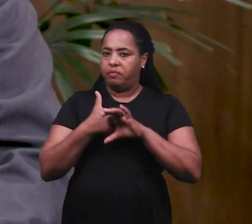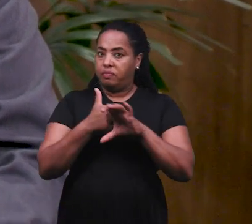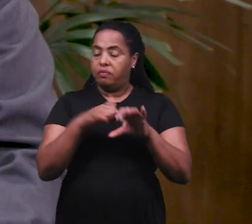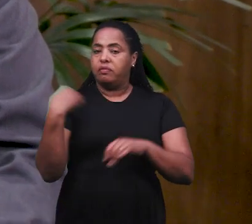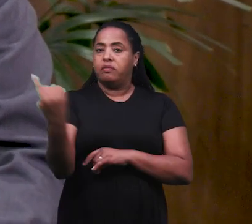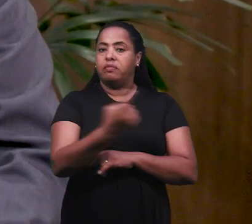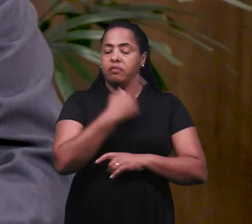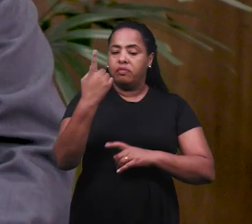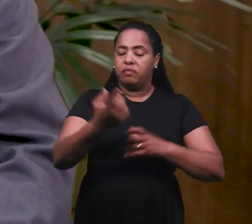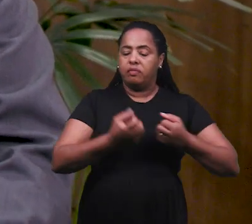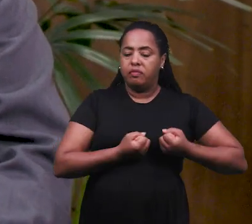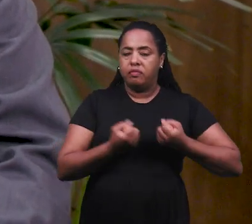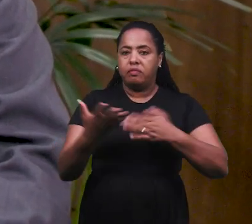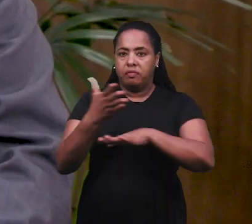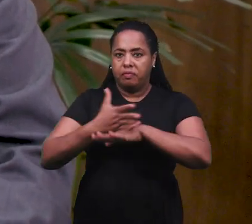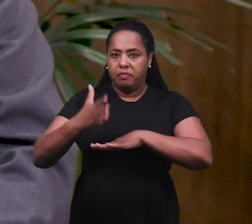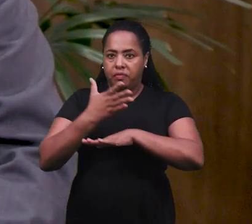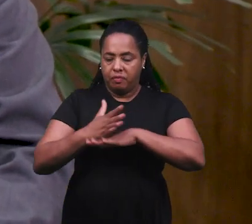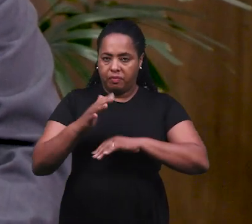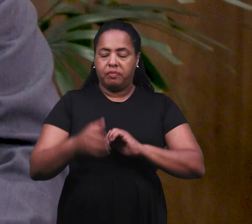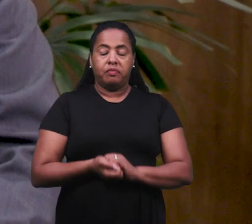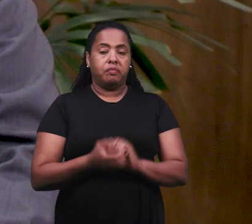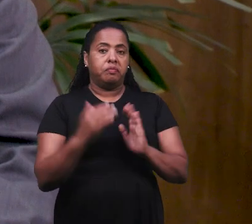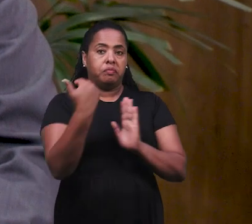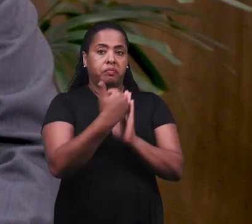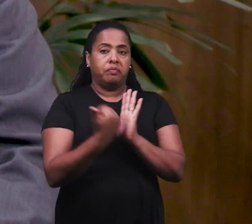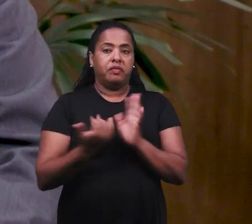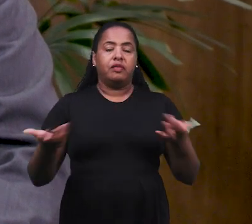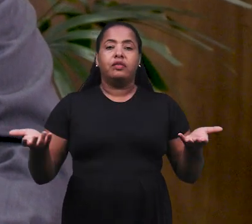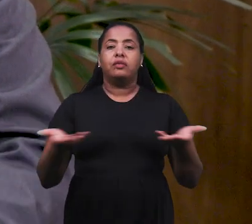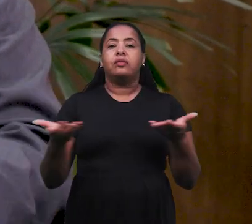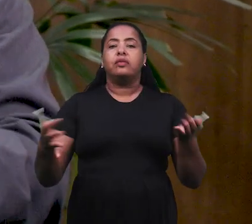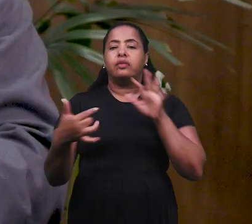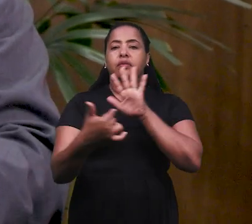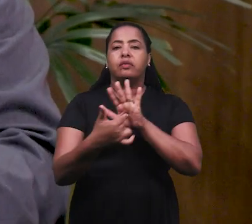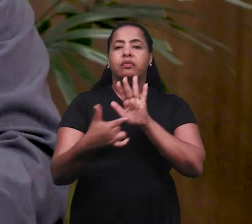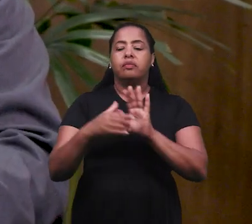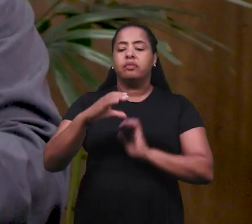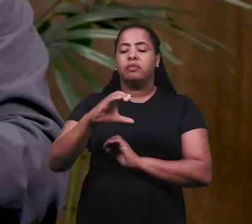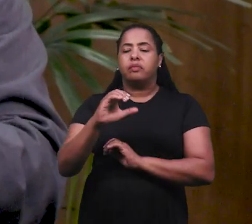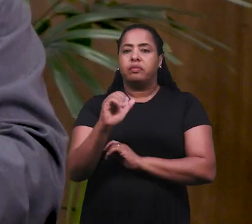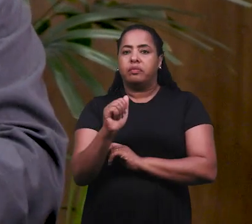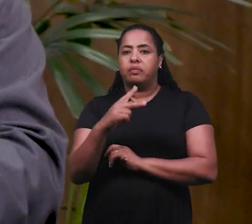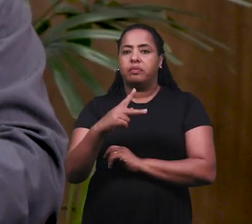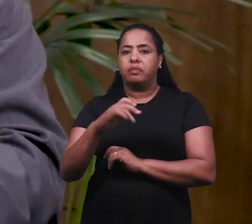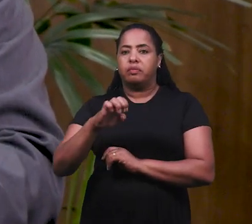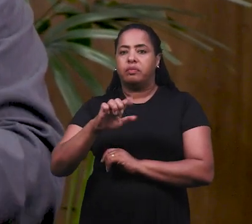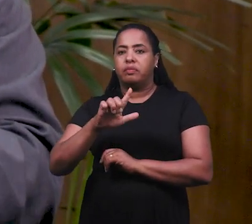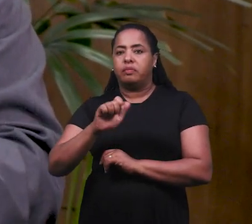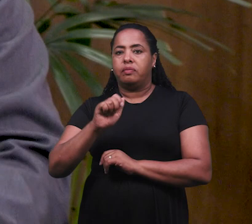nós professamos. Bom, no programa de hoje, nós vamos falar sobre capelania na